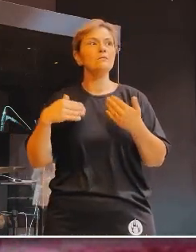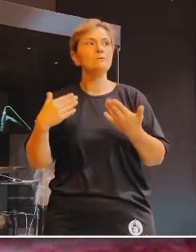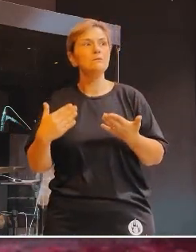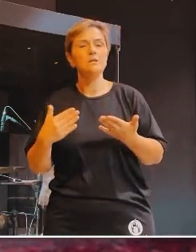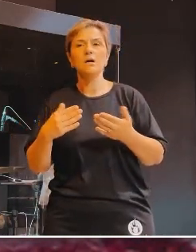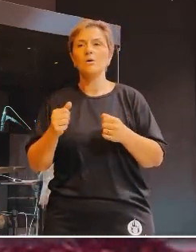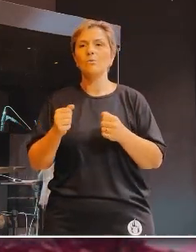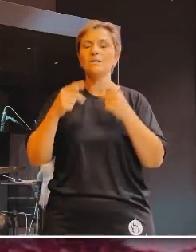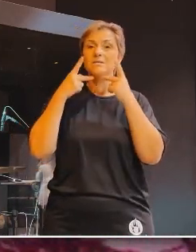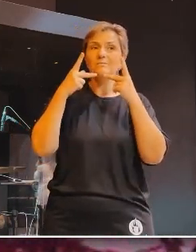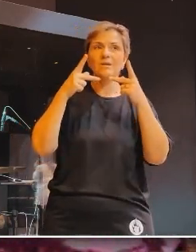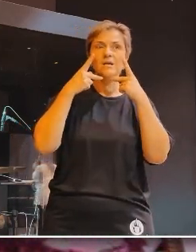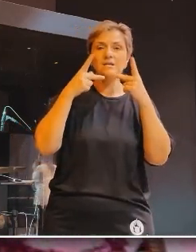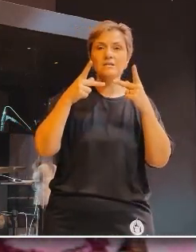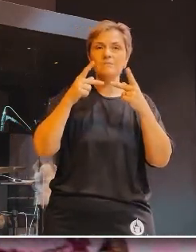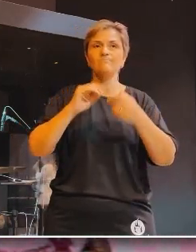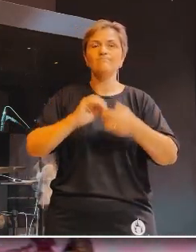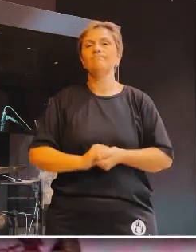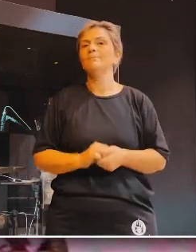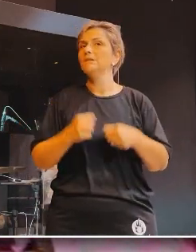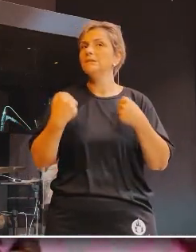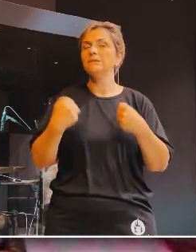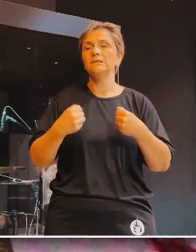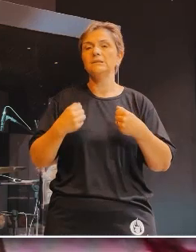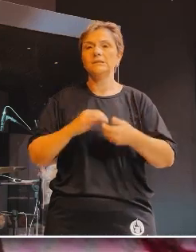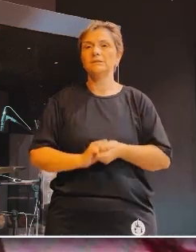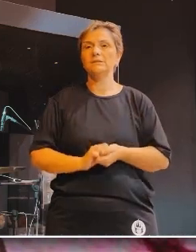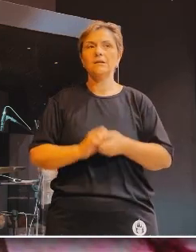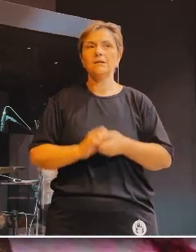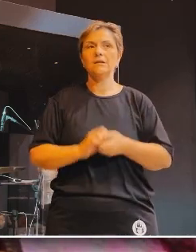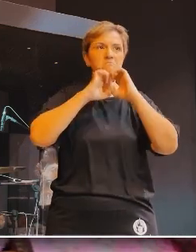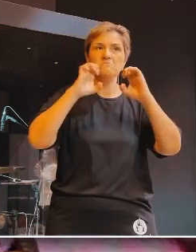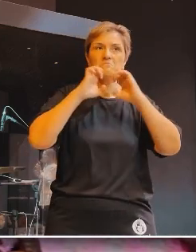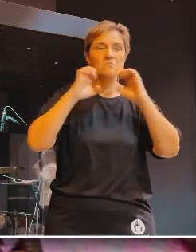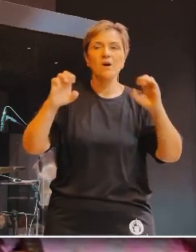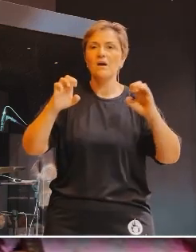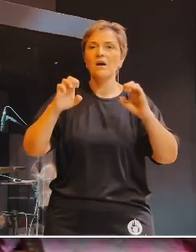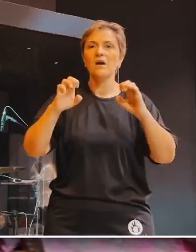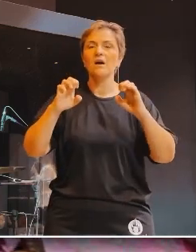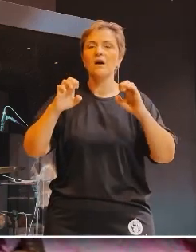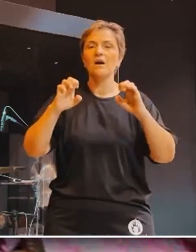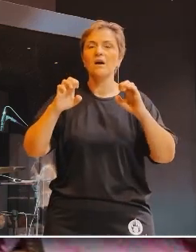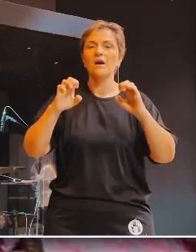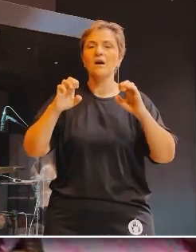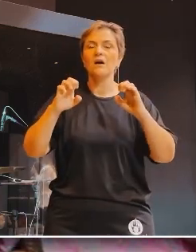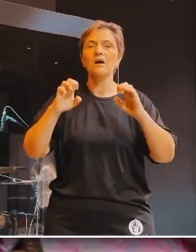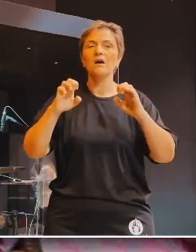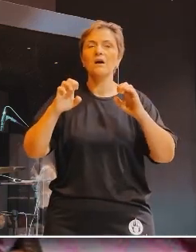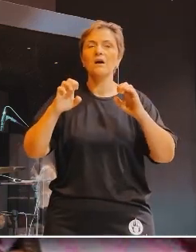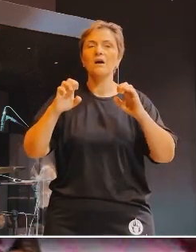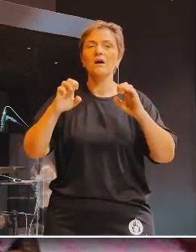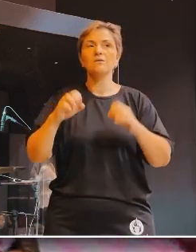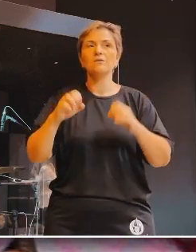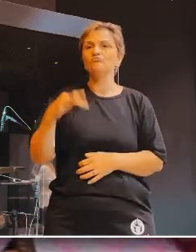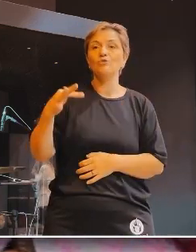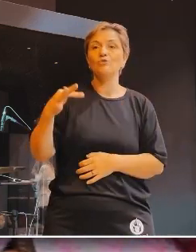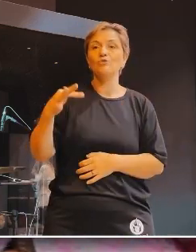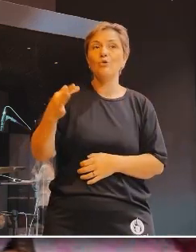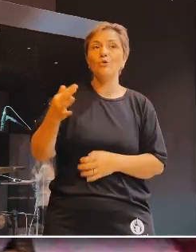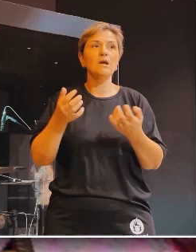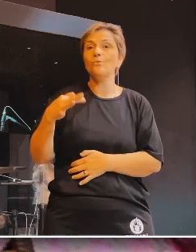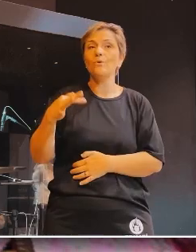essa ministração, ela precisa ser pregada. Doa quem doer, amém? Você está aí